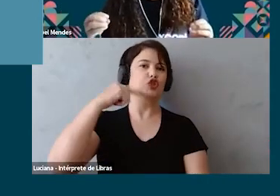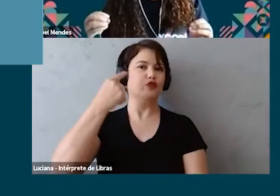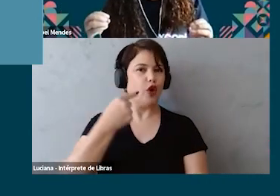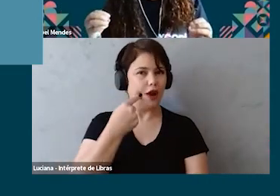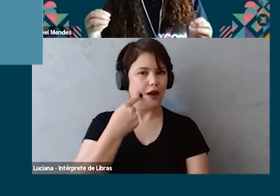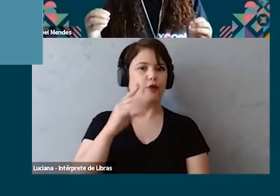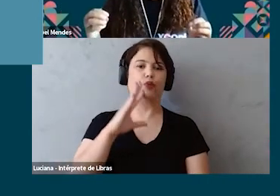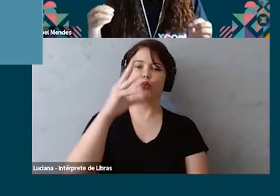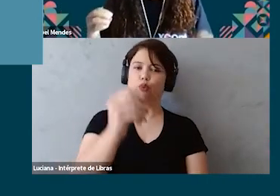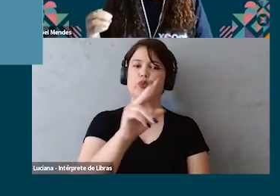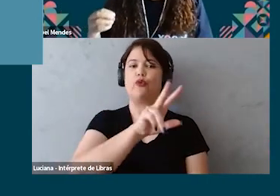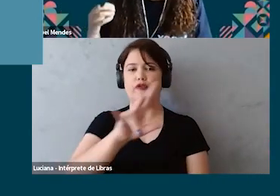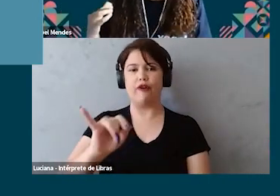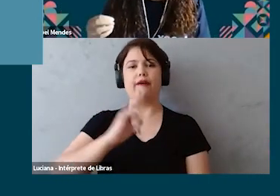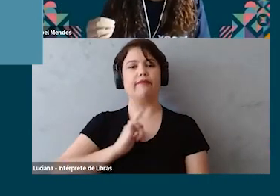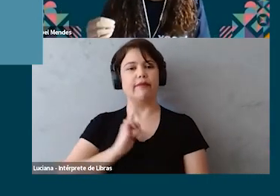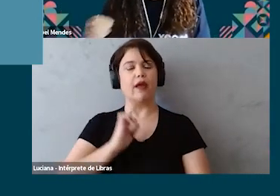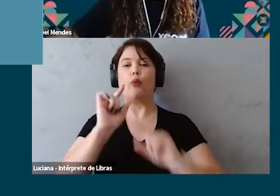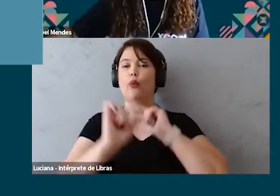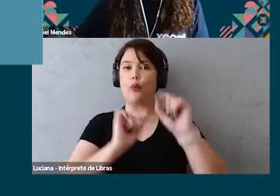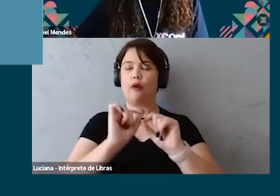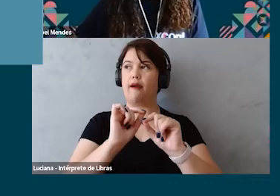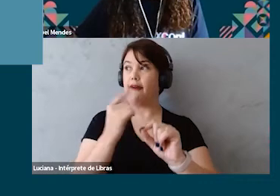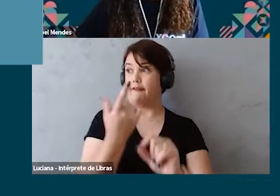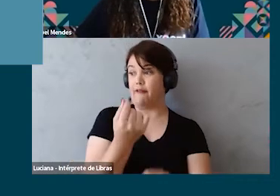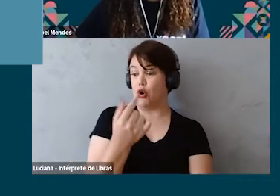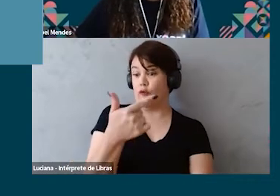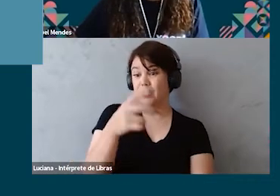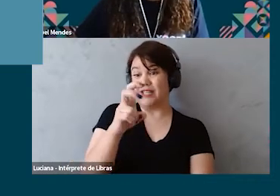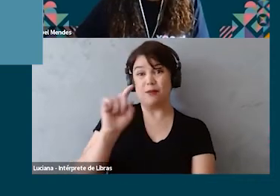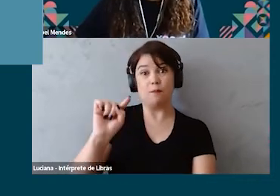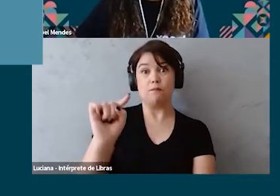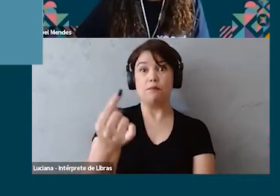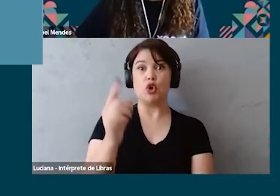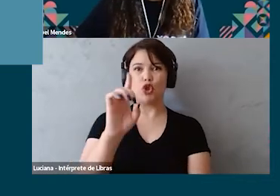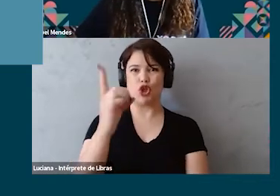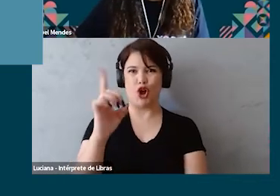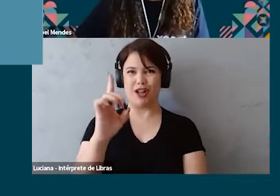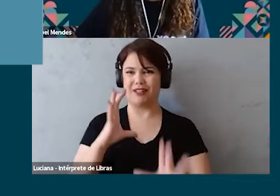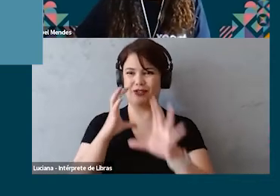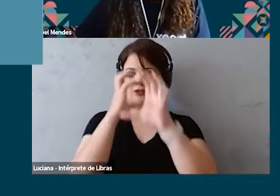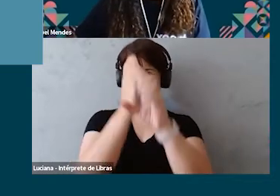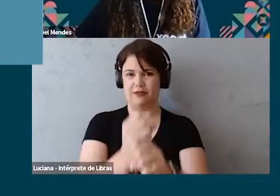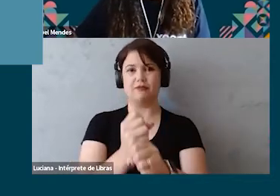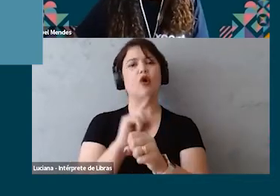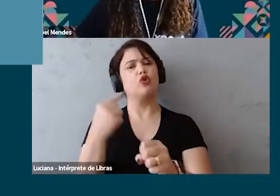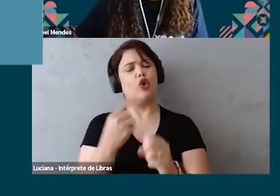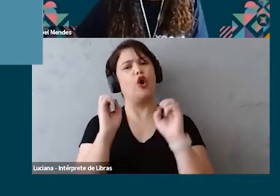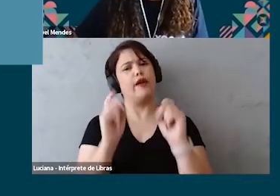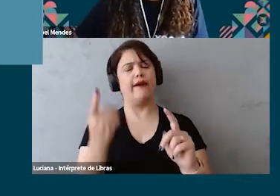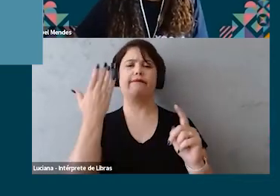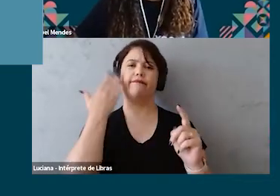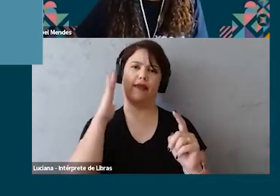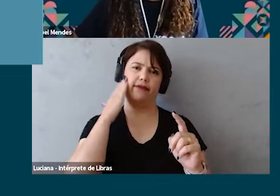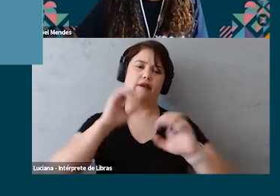tudo isso vai gerar para ele um custo de 25.000 dólares no total. Ah, Isabel,